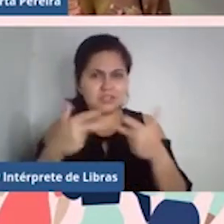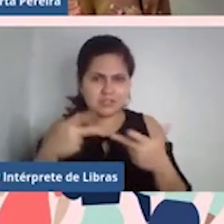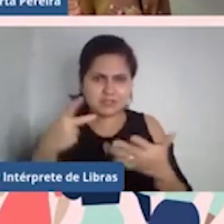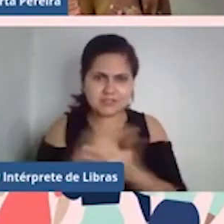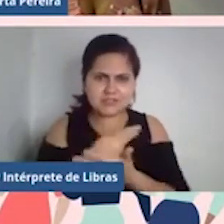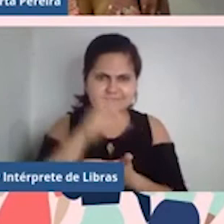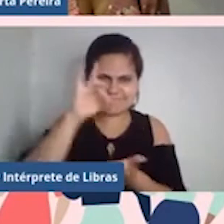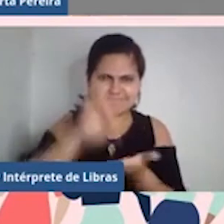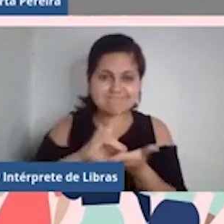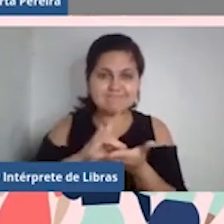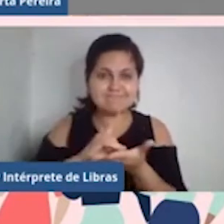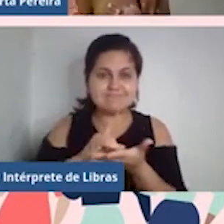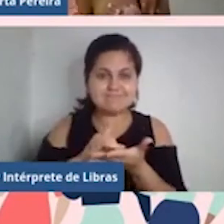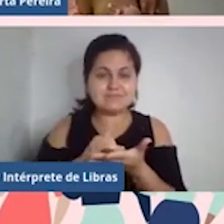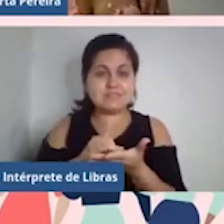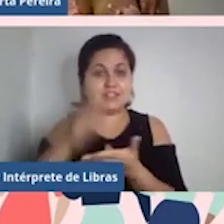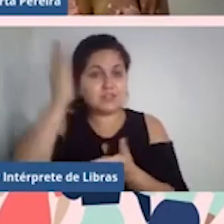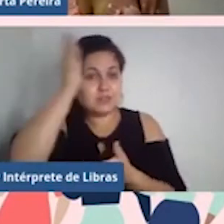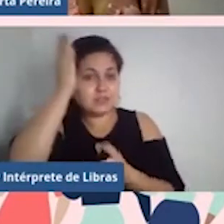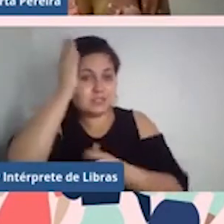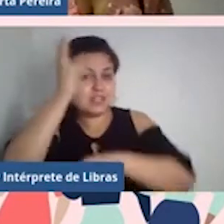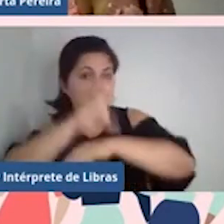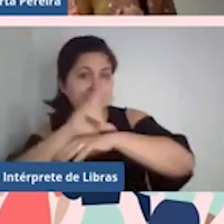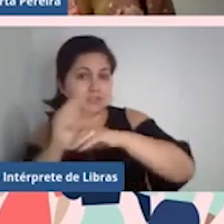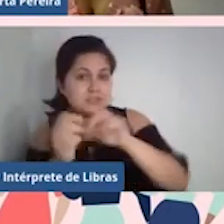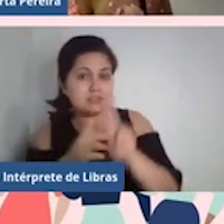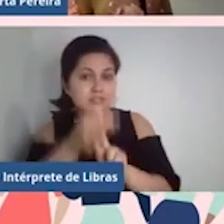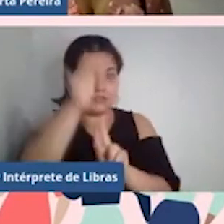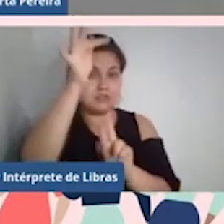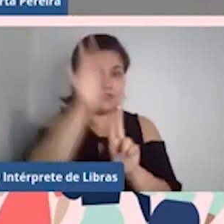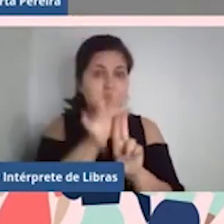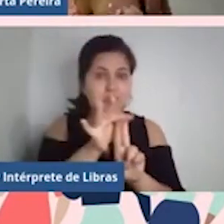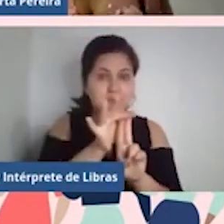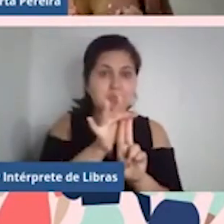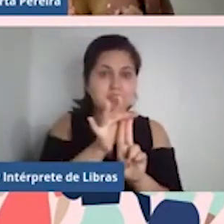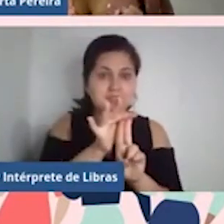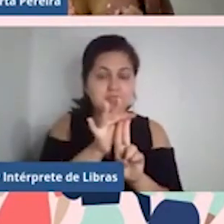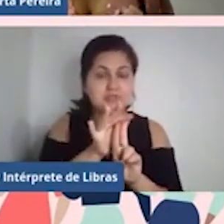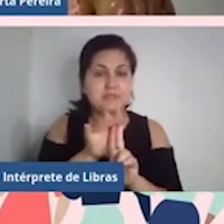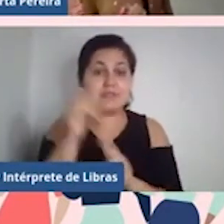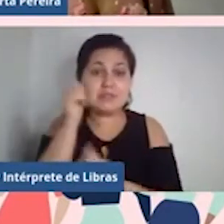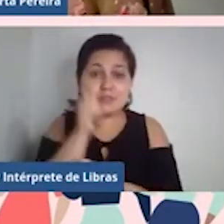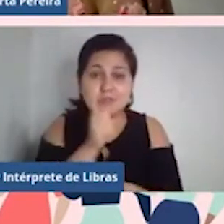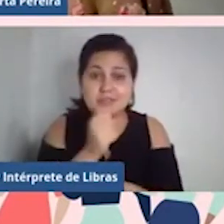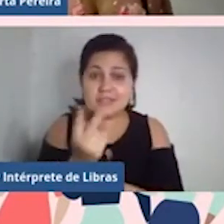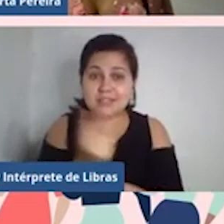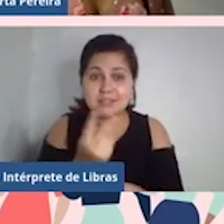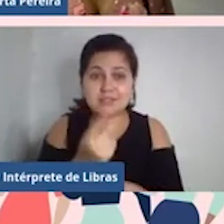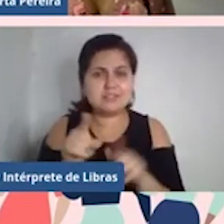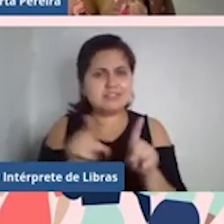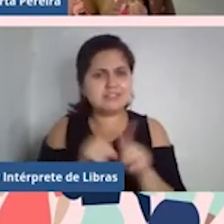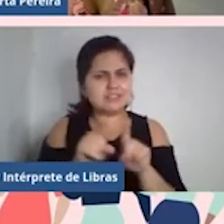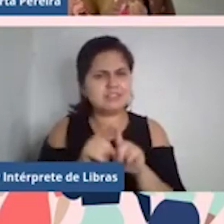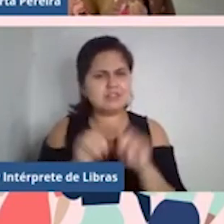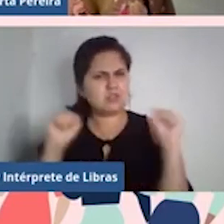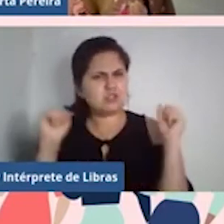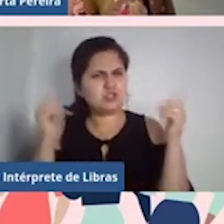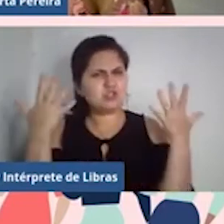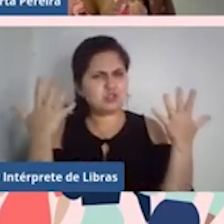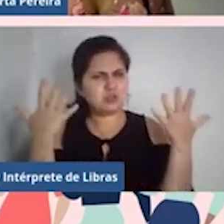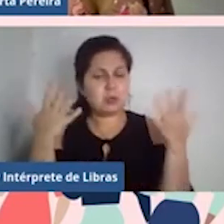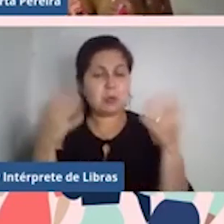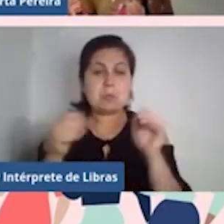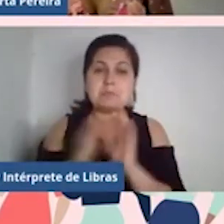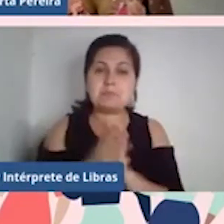No Sesc, no Senac, na FEComércio. E meninas, vocês também estão dando show. E obrigada aqui